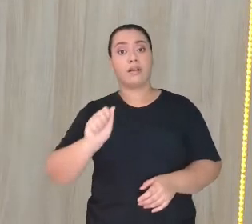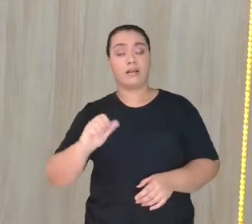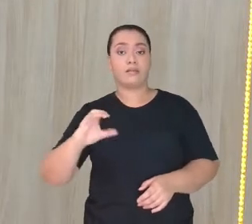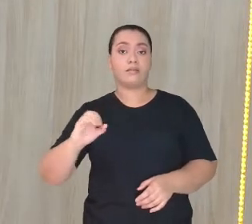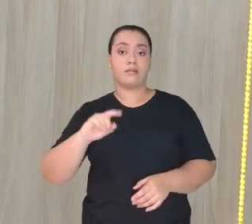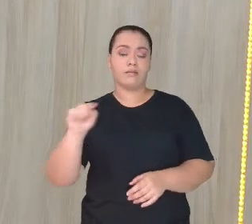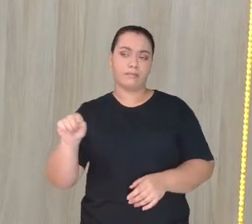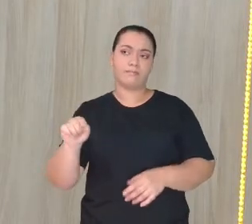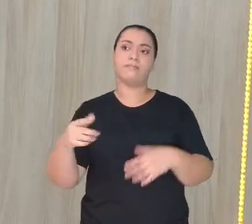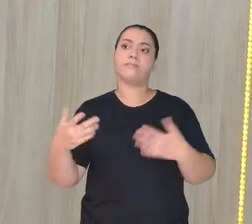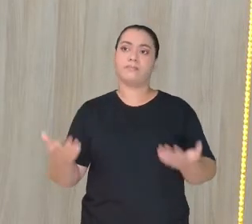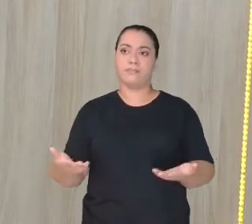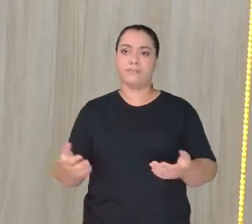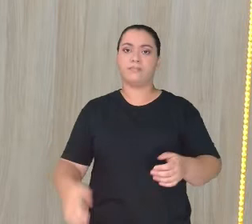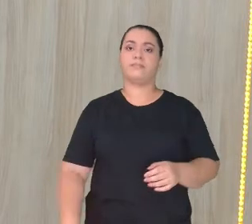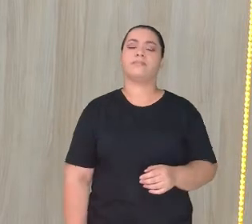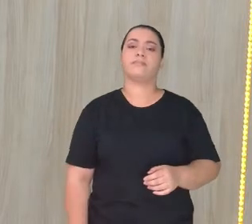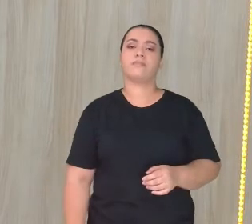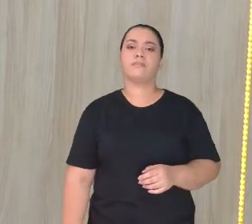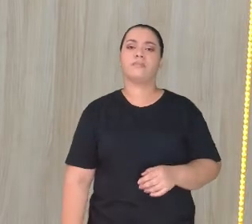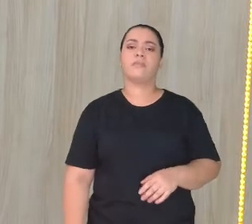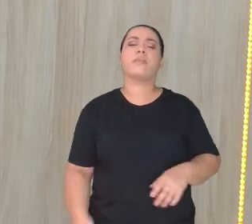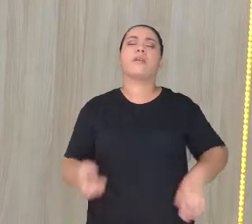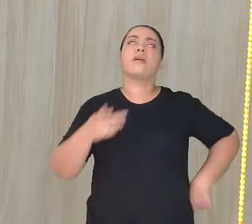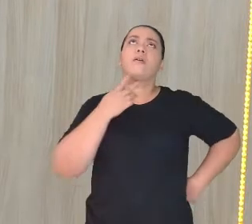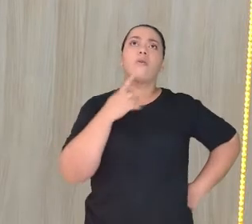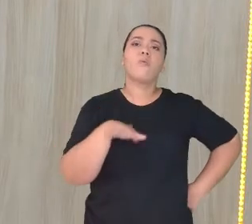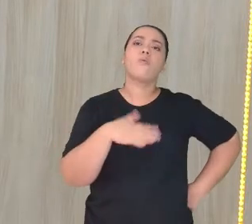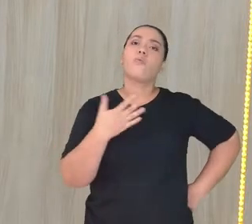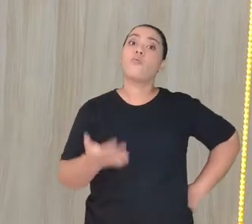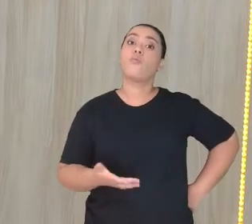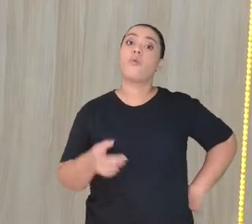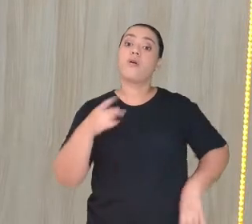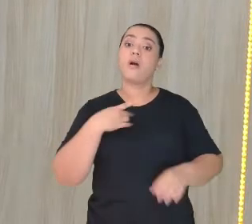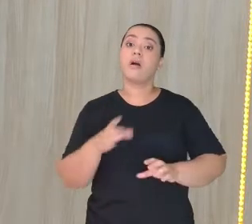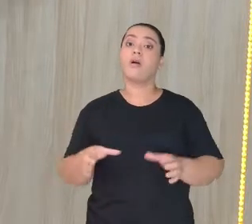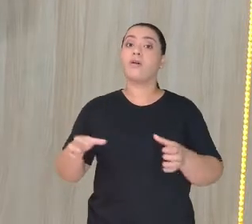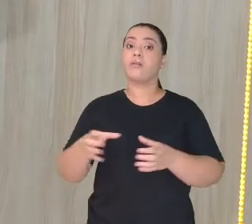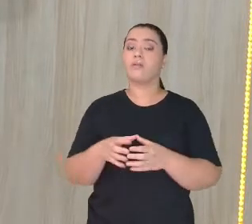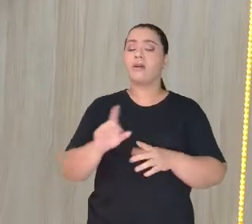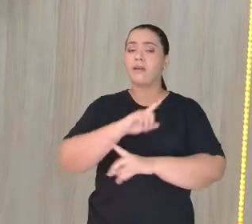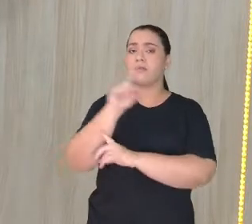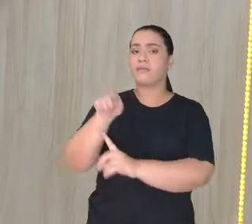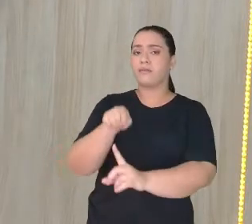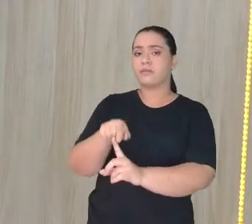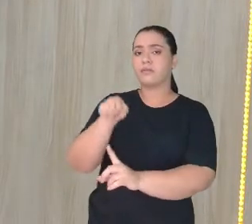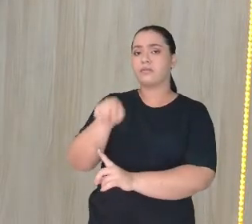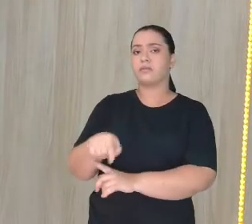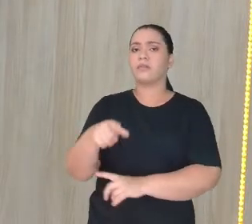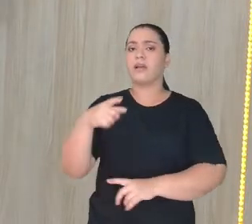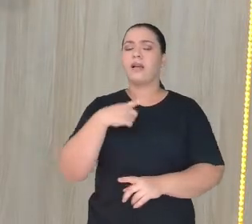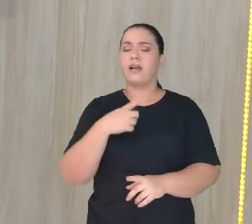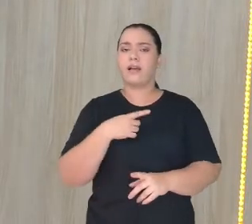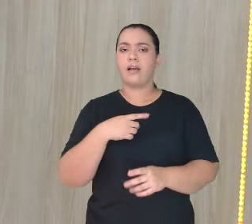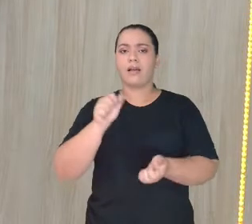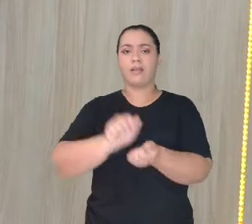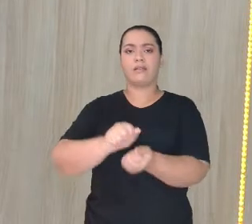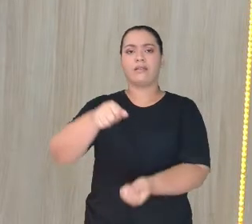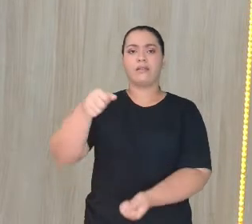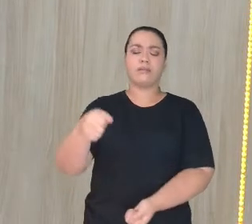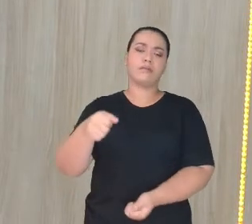na ordem do narrar. E qual será o agrupamento, qual será a finalidade do folder e